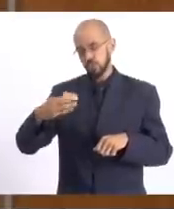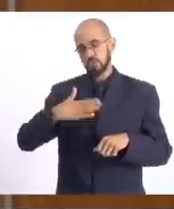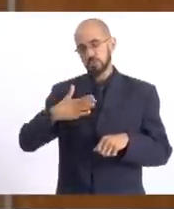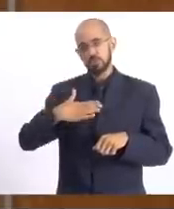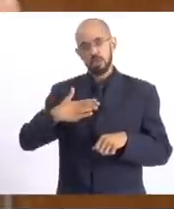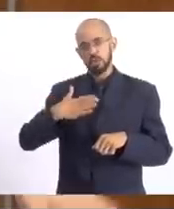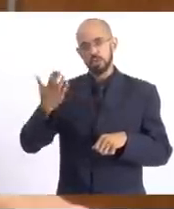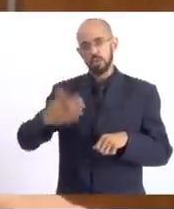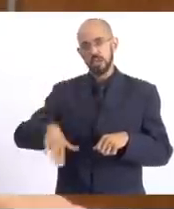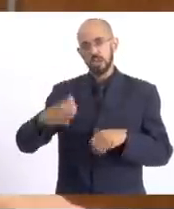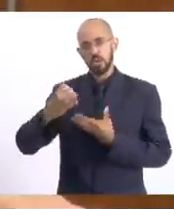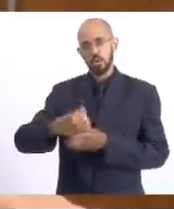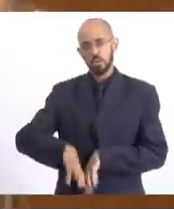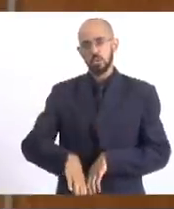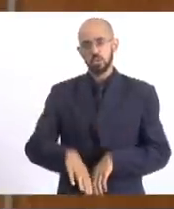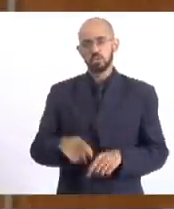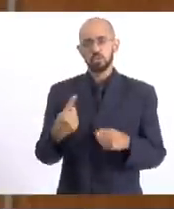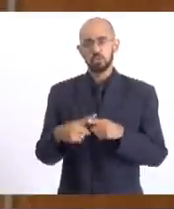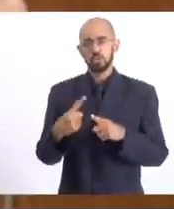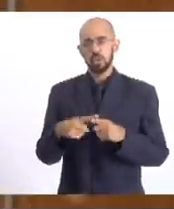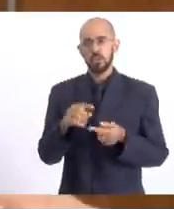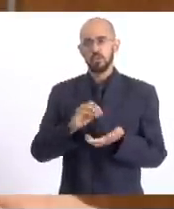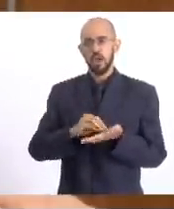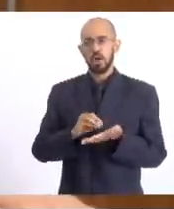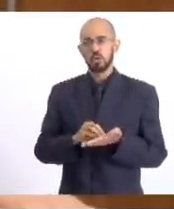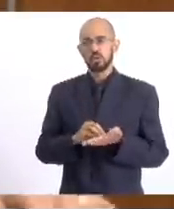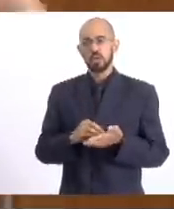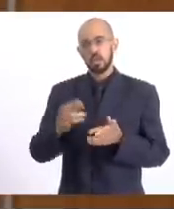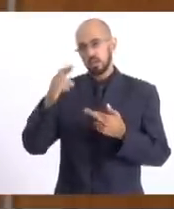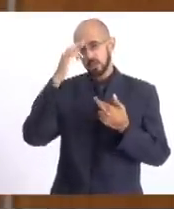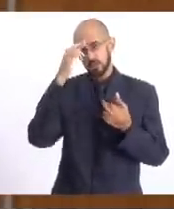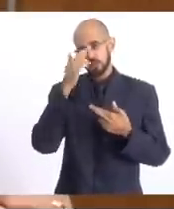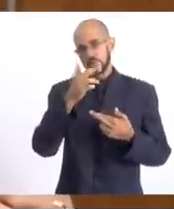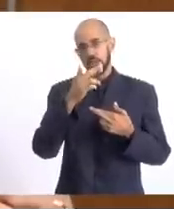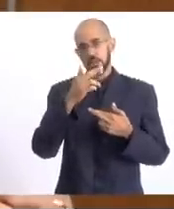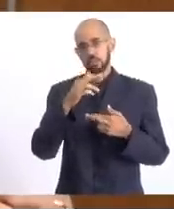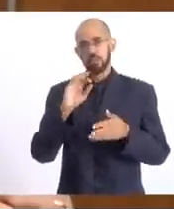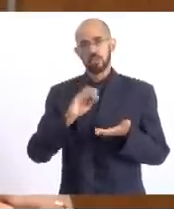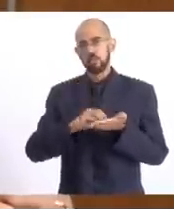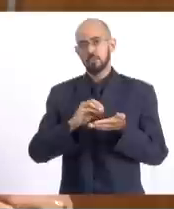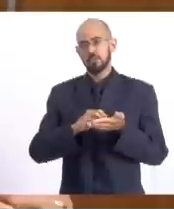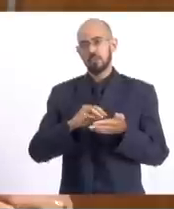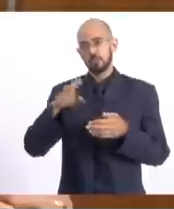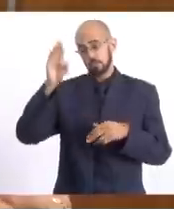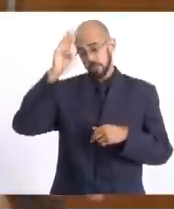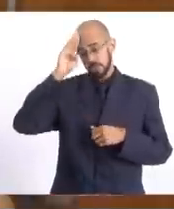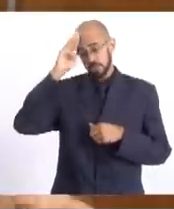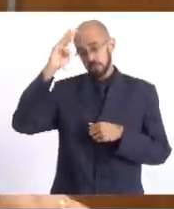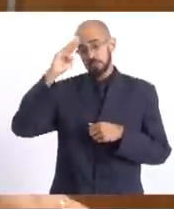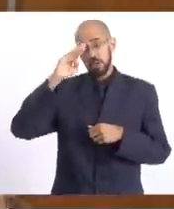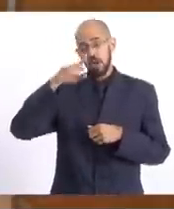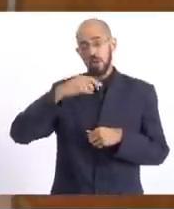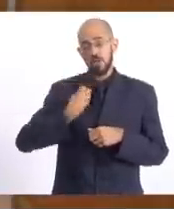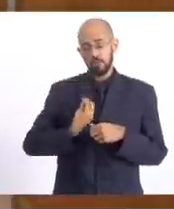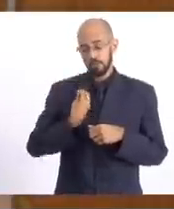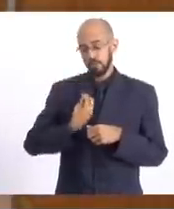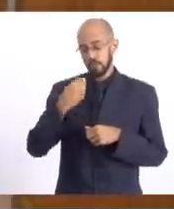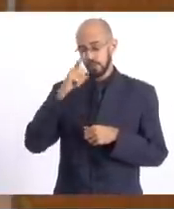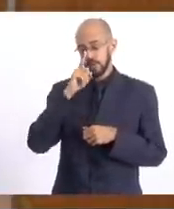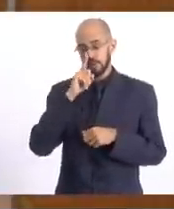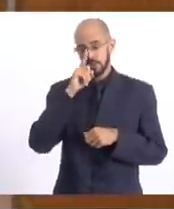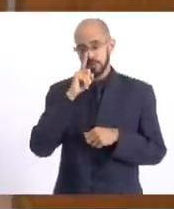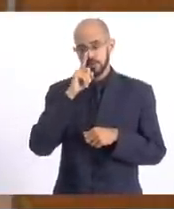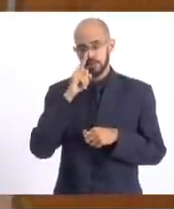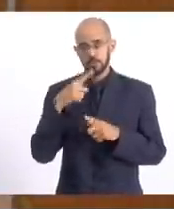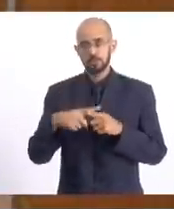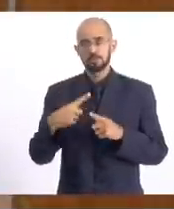pela desvalorização, pela falta de respeito e, principalmente, por colocar a vida em risco por nada. Porque uma coisa eu